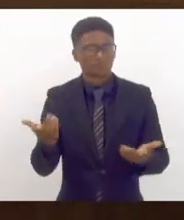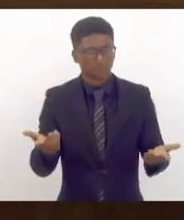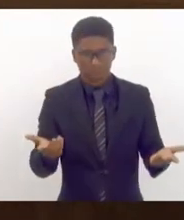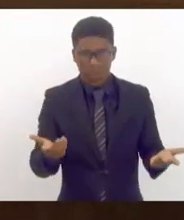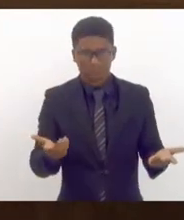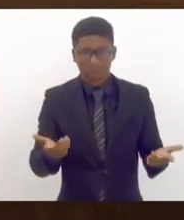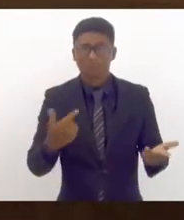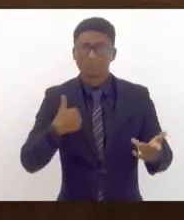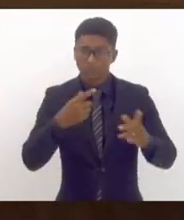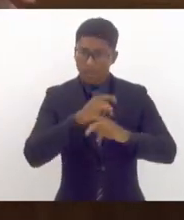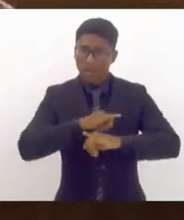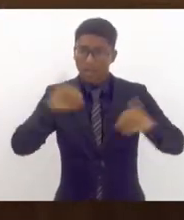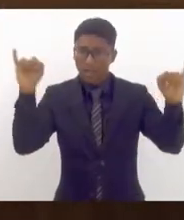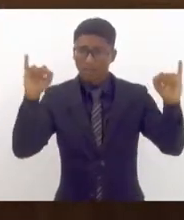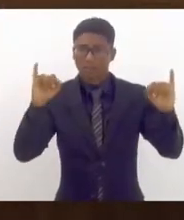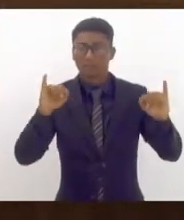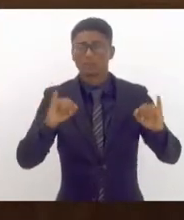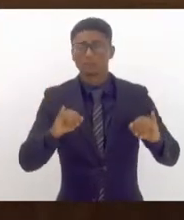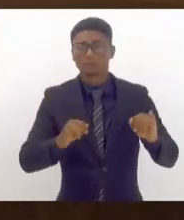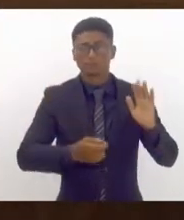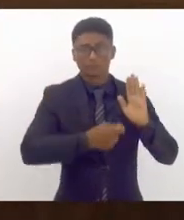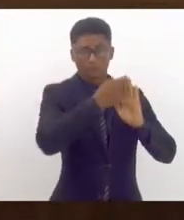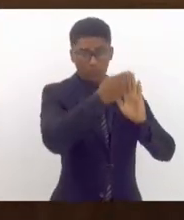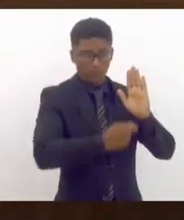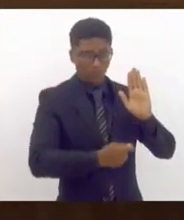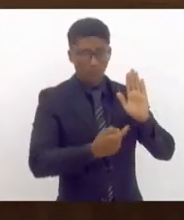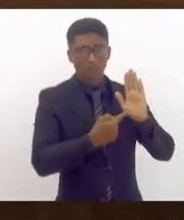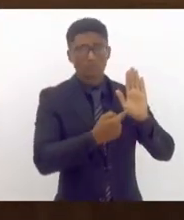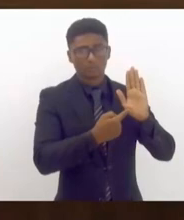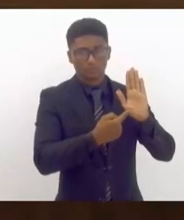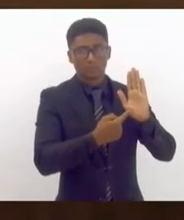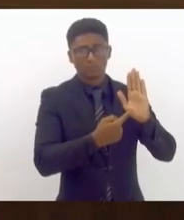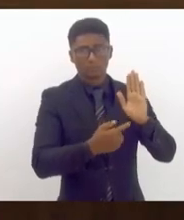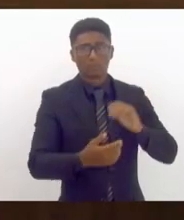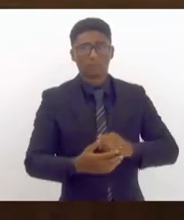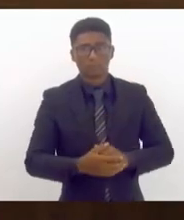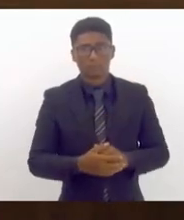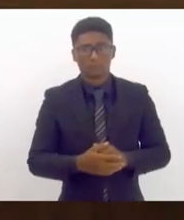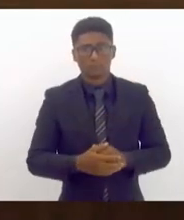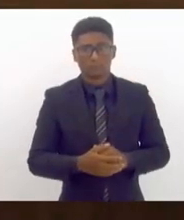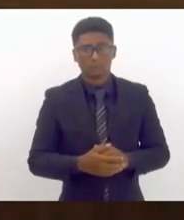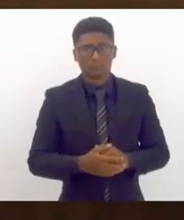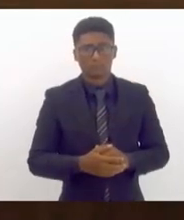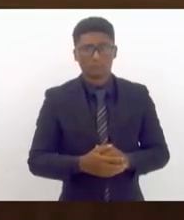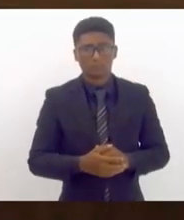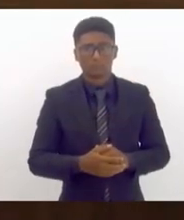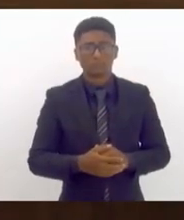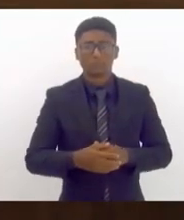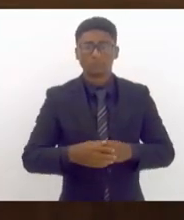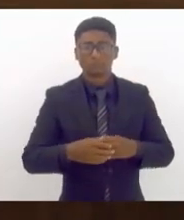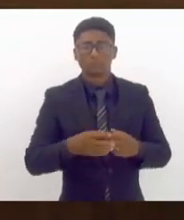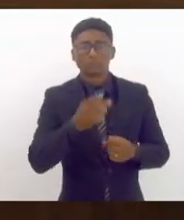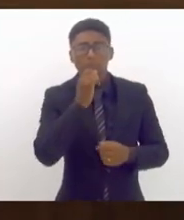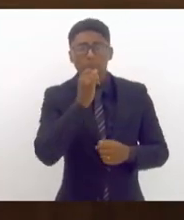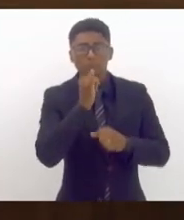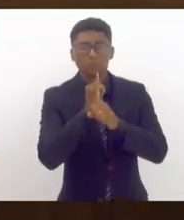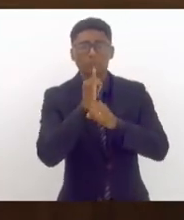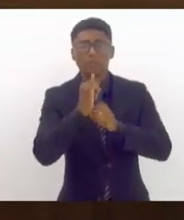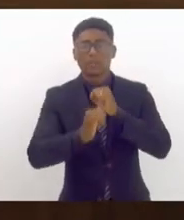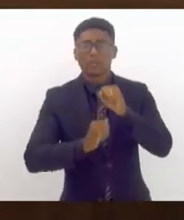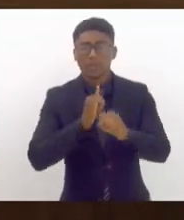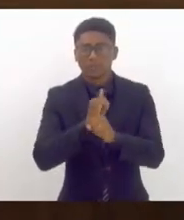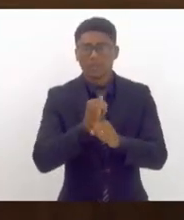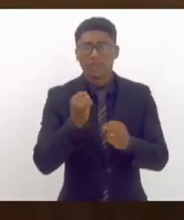esse alerta no próprio texto tem colocado à disposição de se usar display, de se usar internet, de